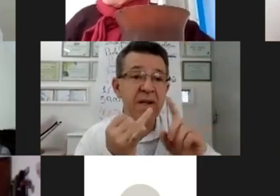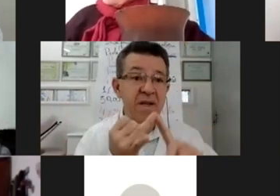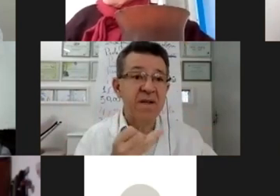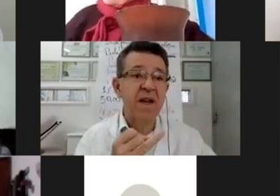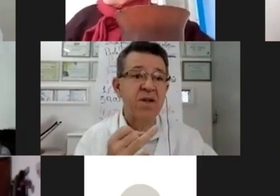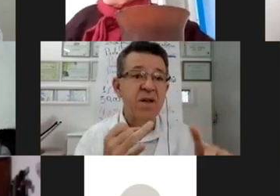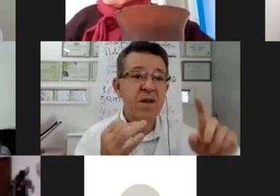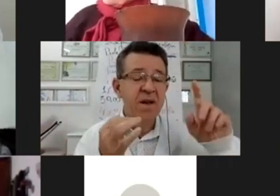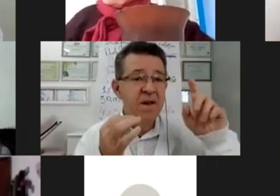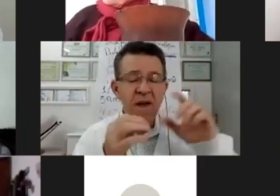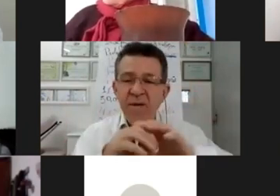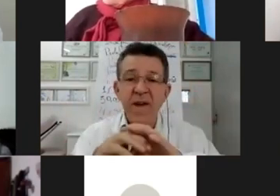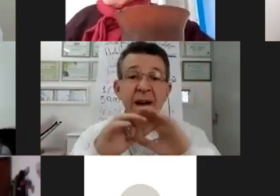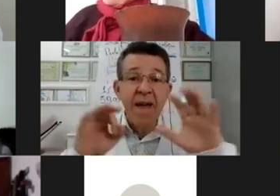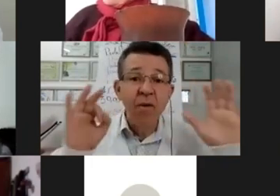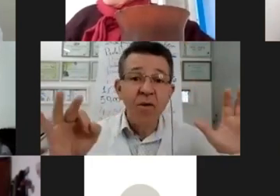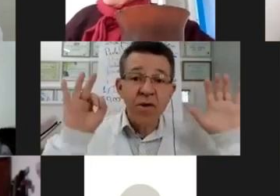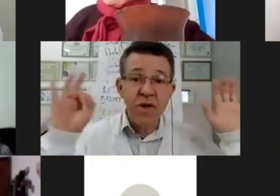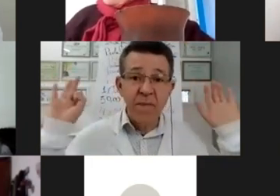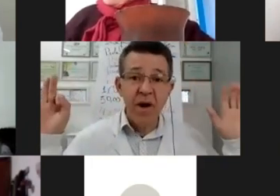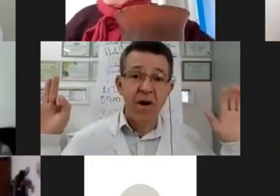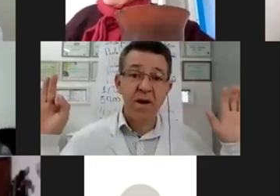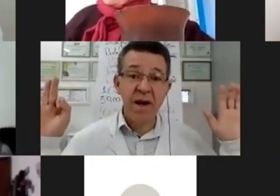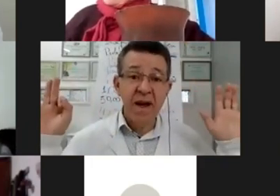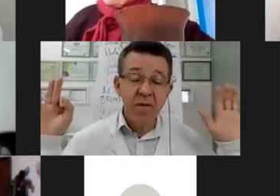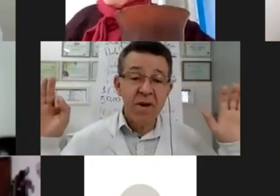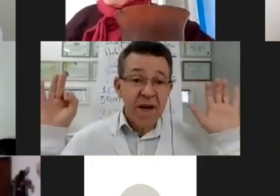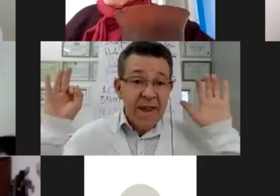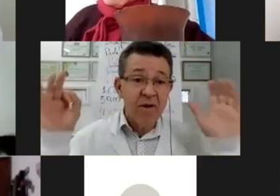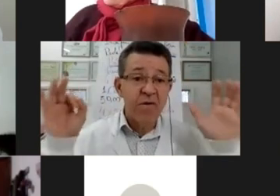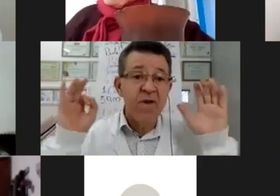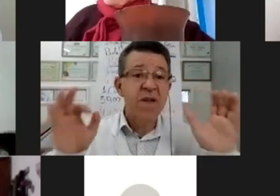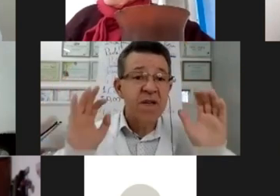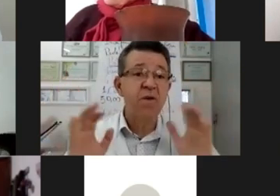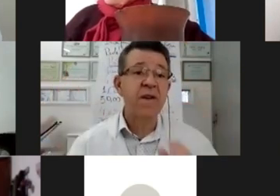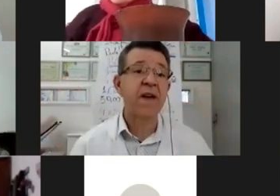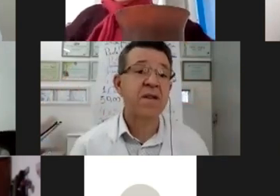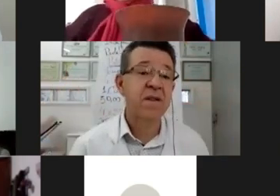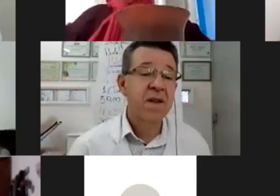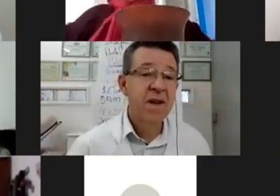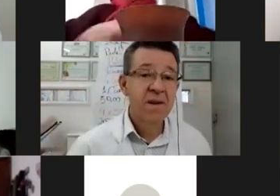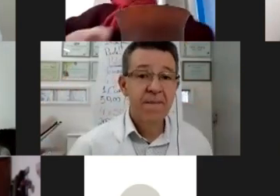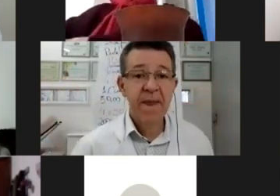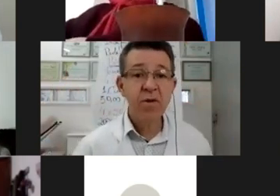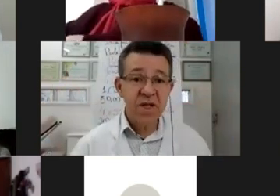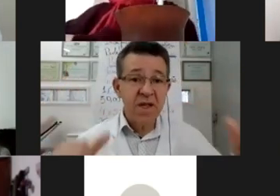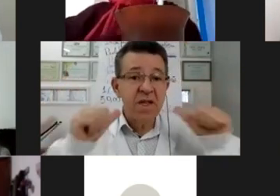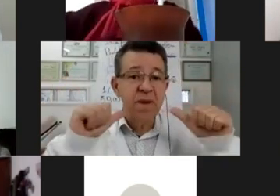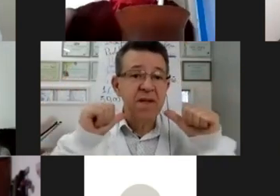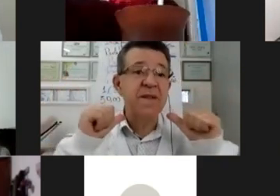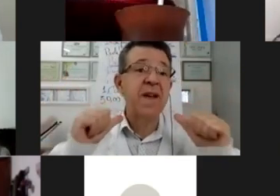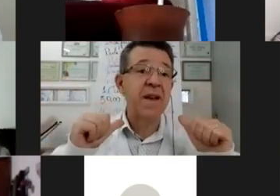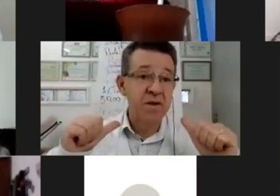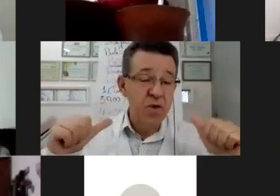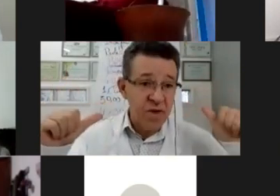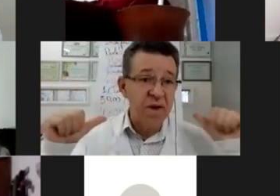sendo maledicente. Enfim, cada um com seus BO. Cada um de vocês se conhece. Eu sei das